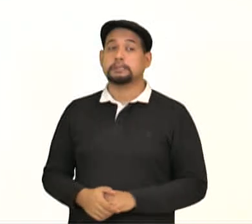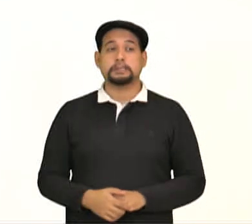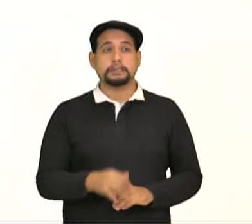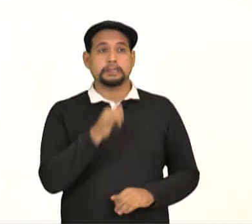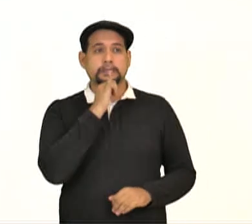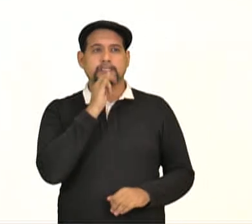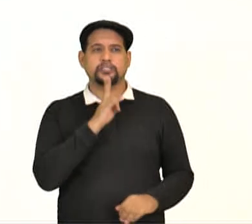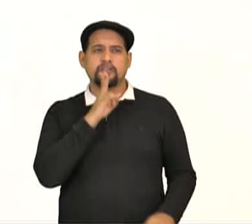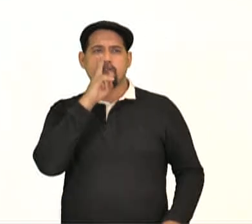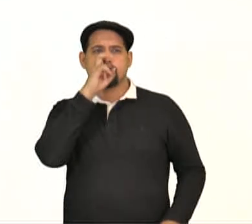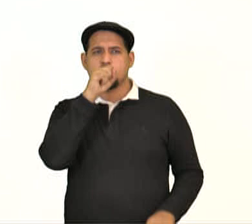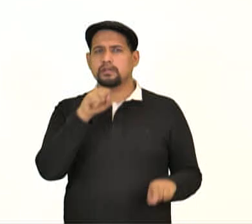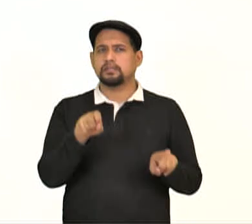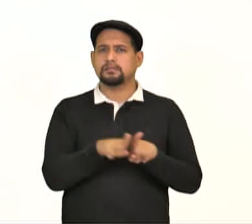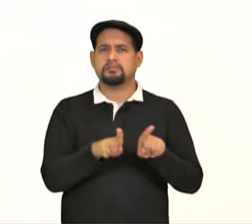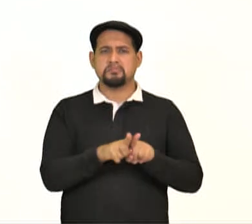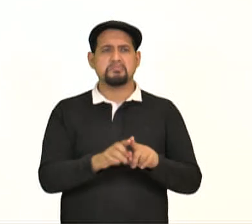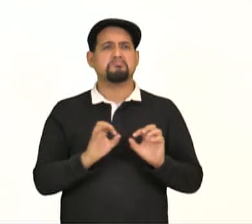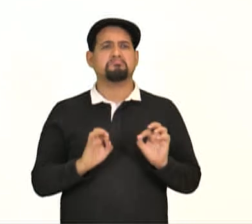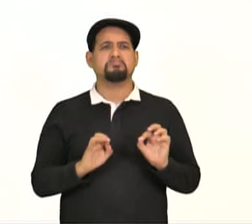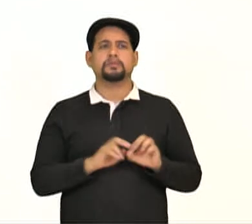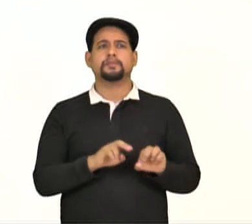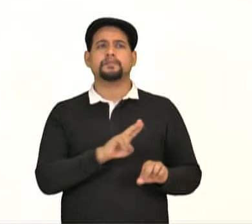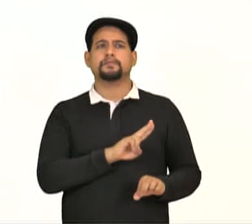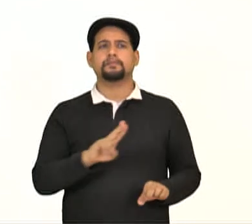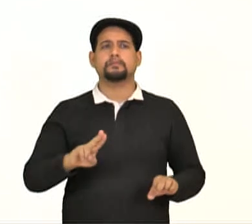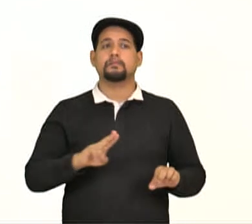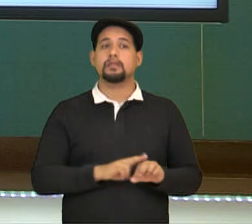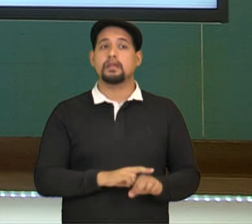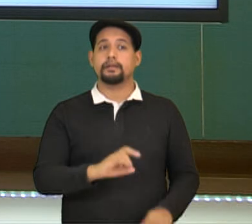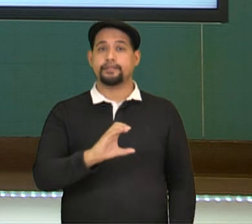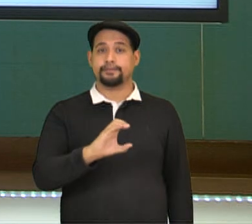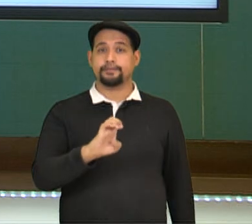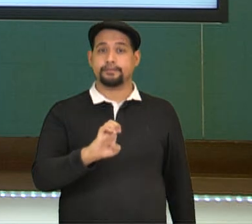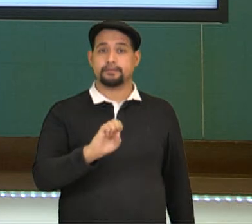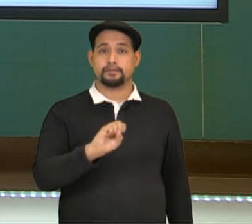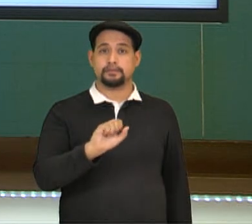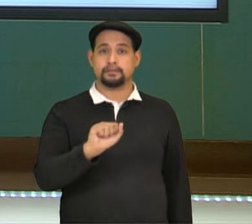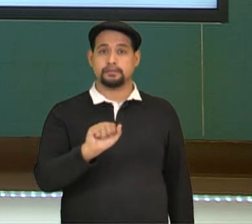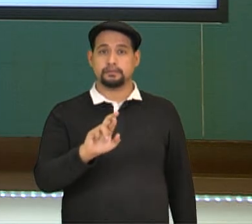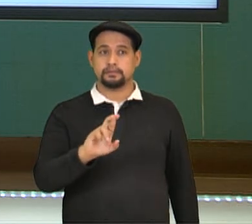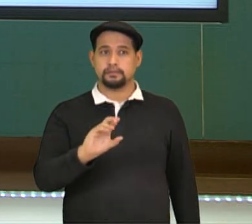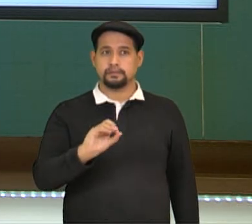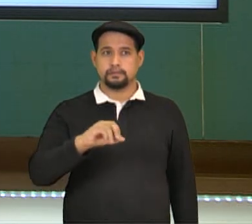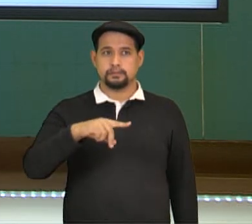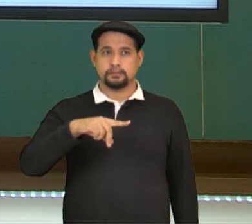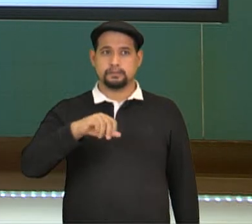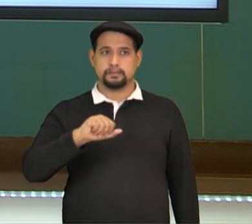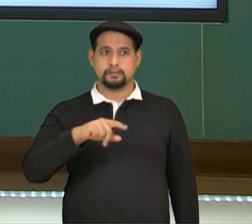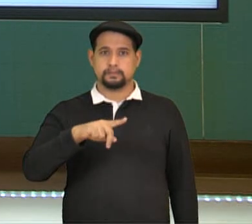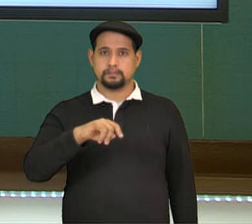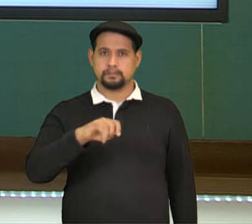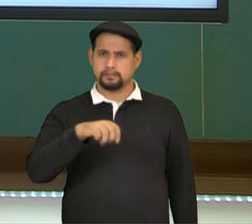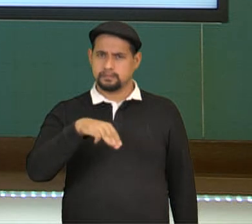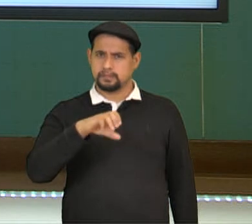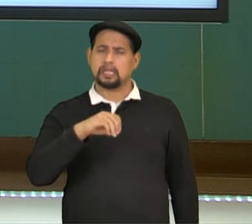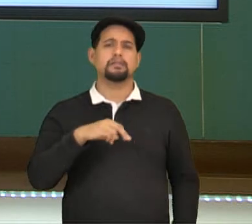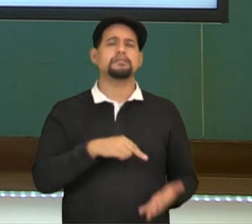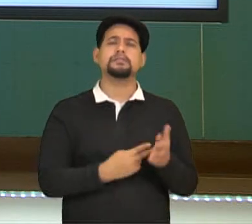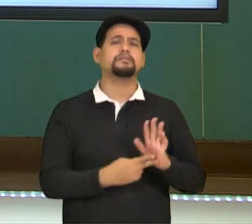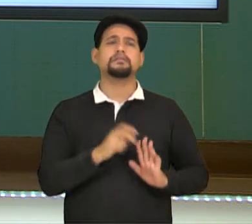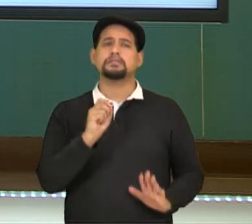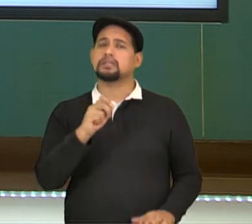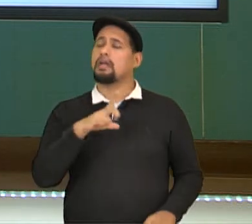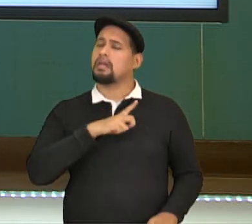poder também era legitimado pelo que chamamos de cesaropapismo, né? Então, ele tem a influência, ele tem o poder